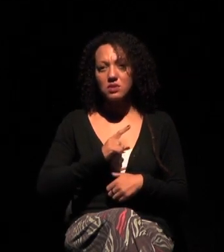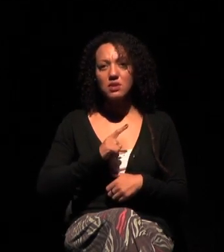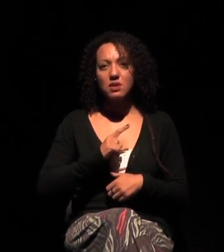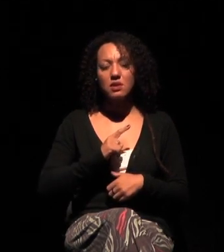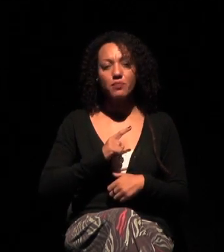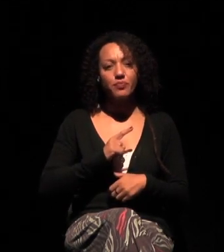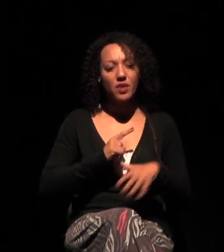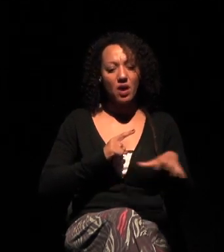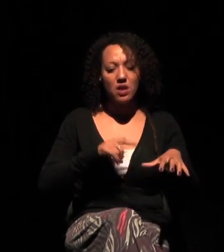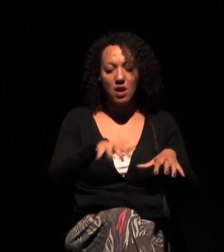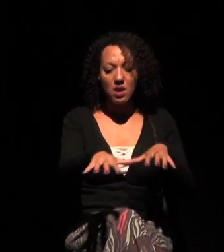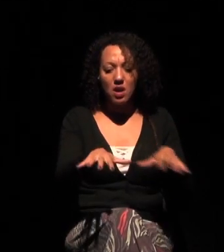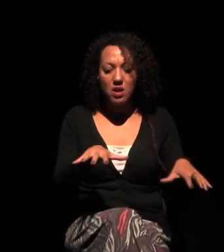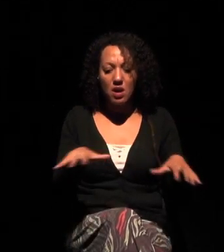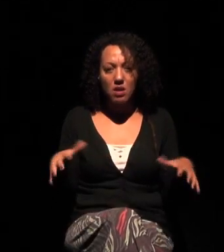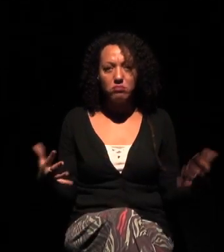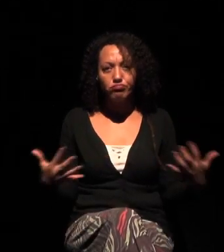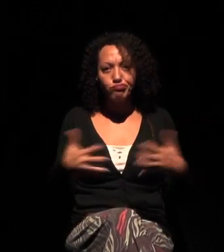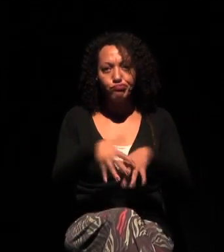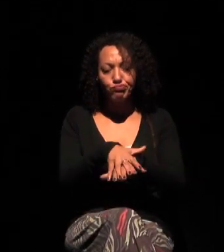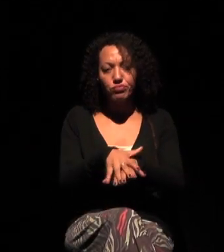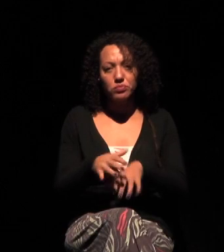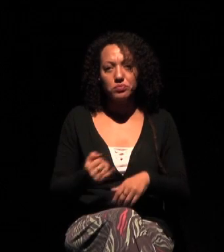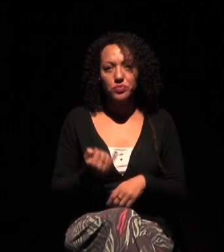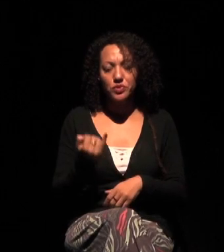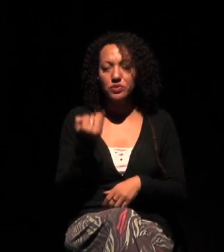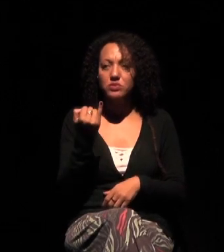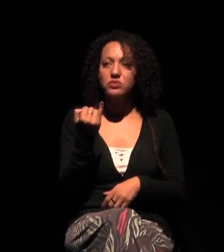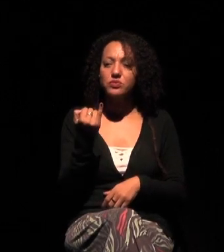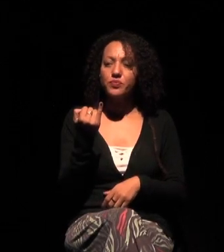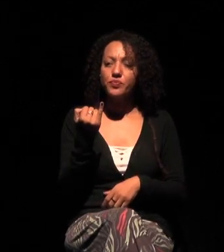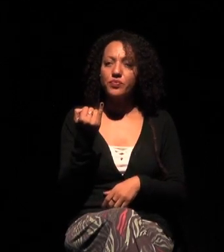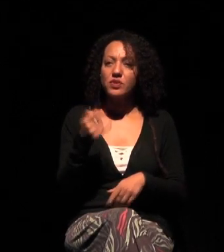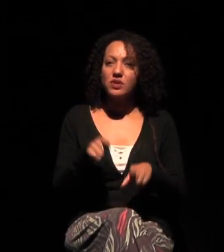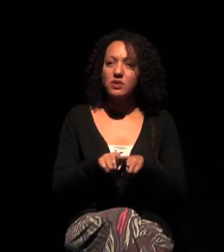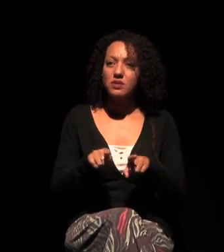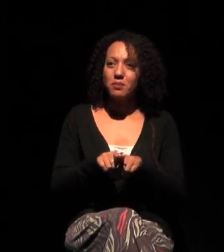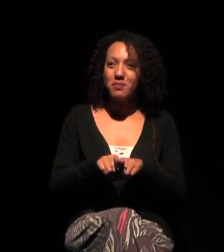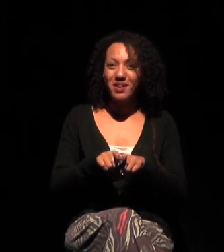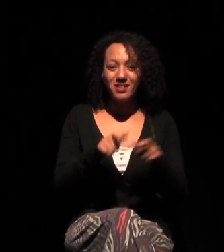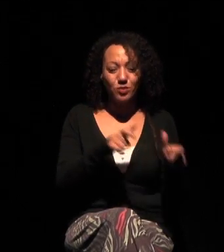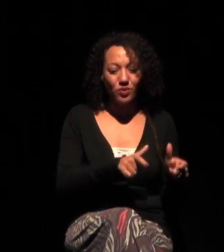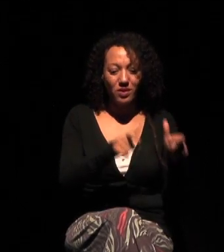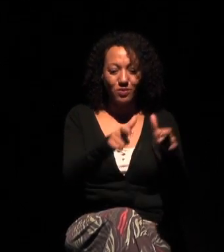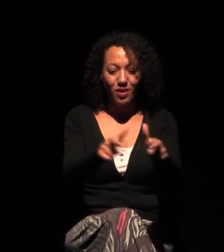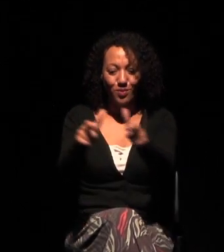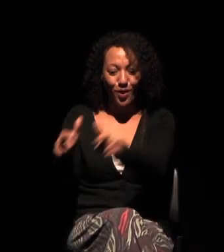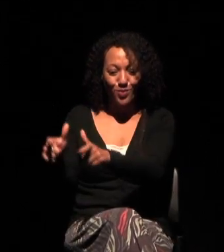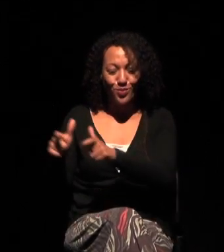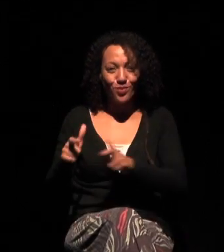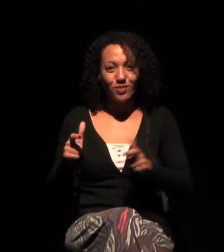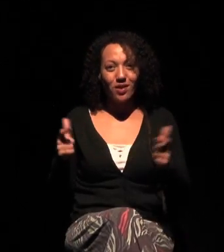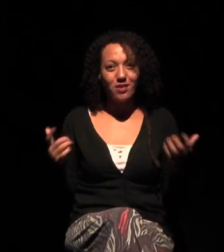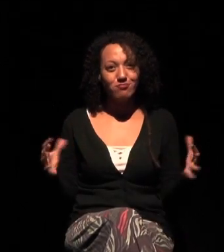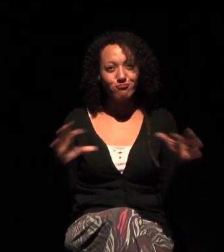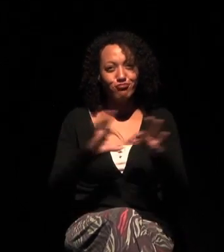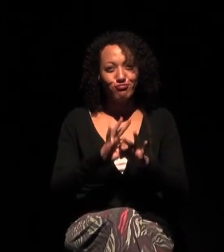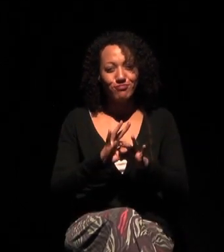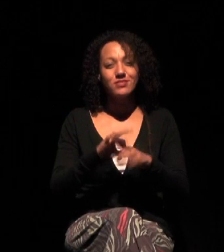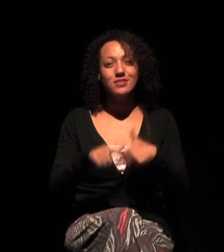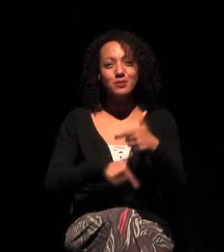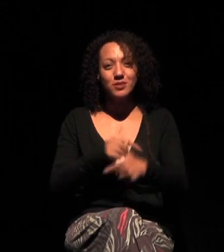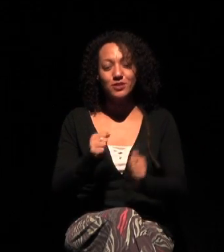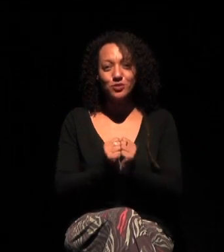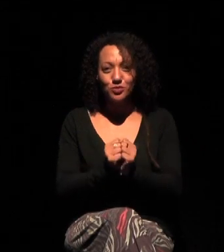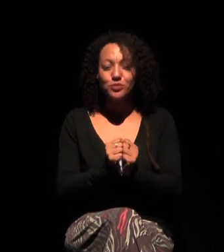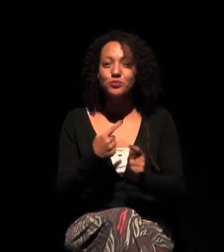do conhecimento e conversar mas também é diferente zonas geográficas é é trabalharmos com os outros